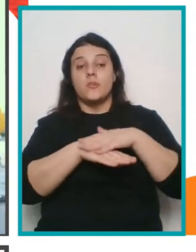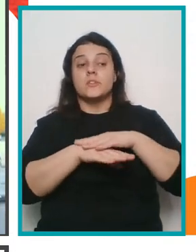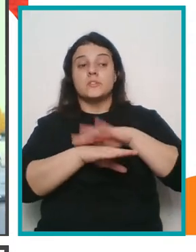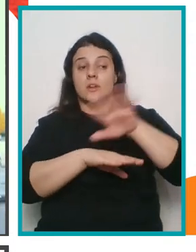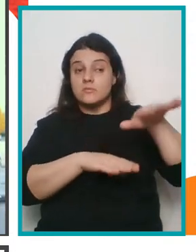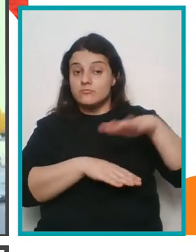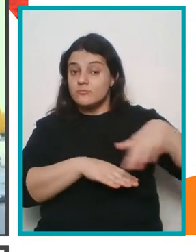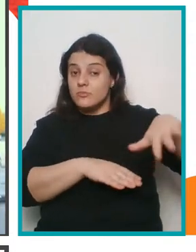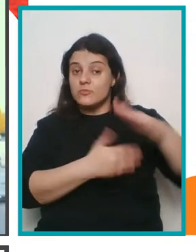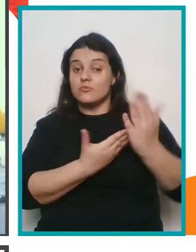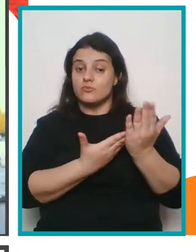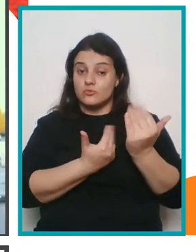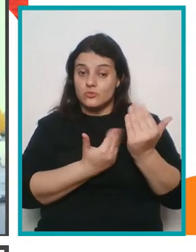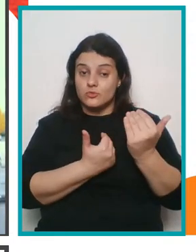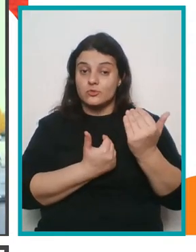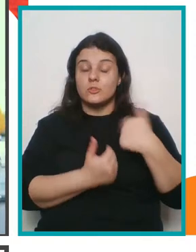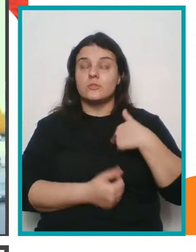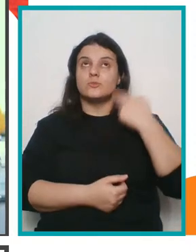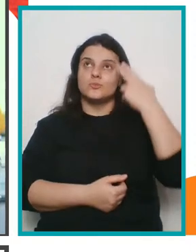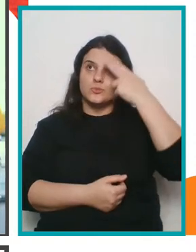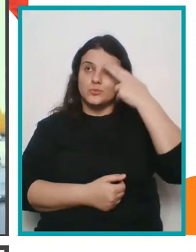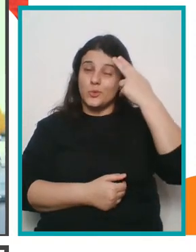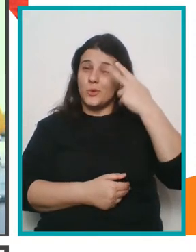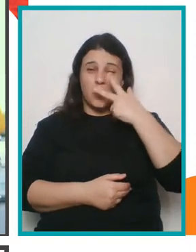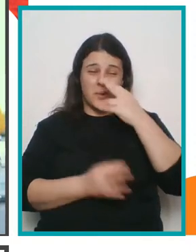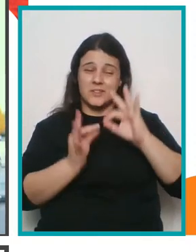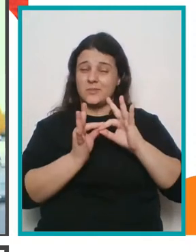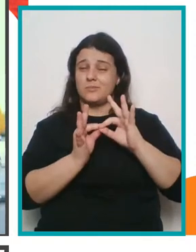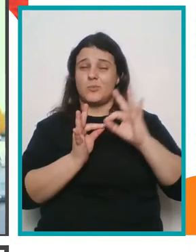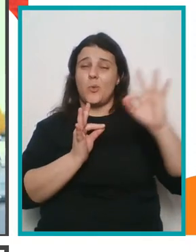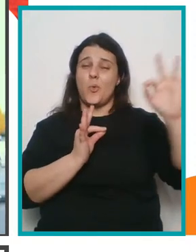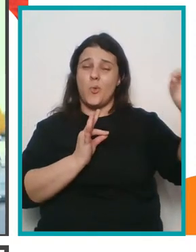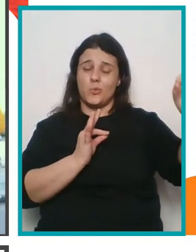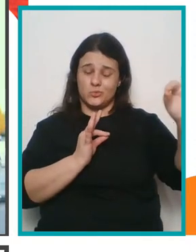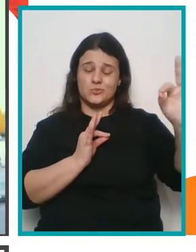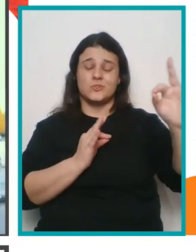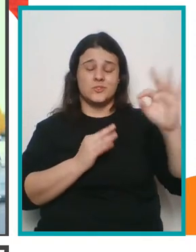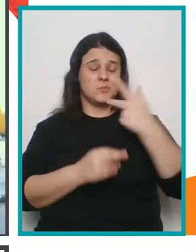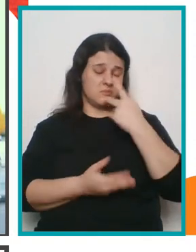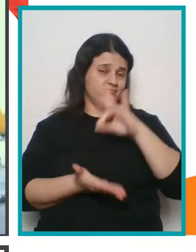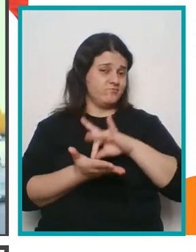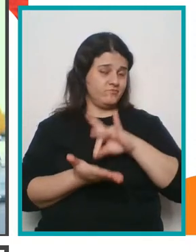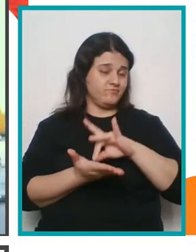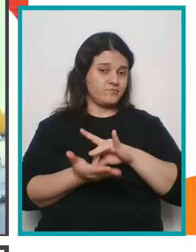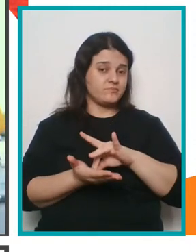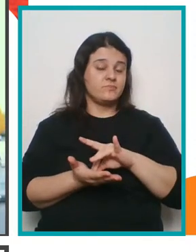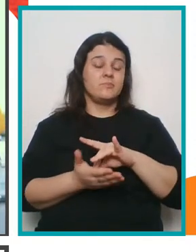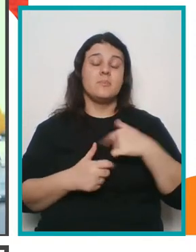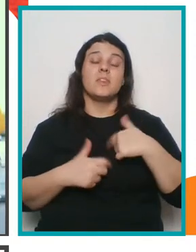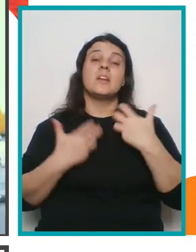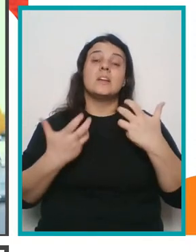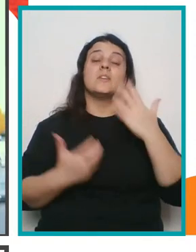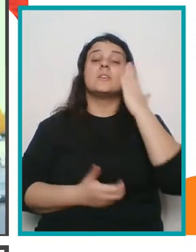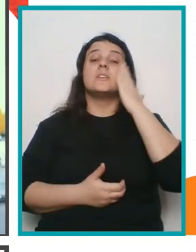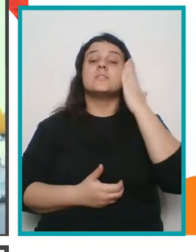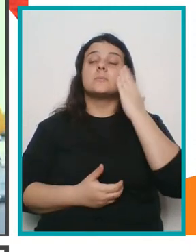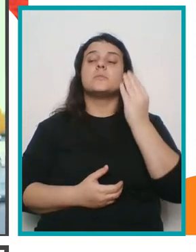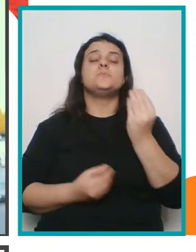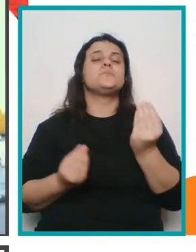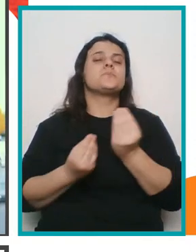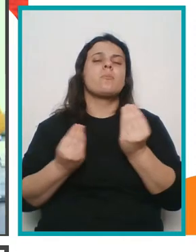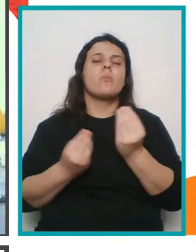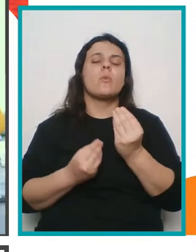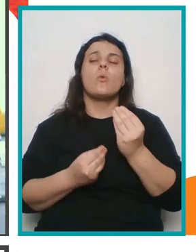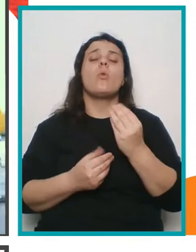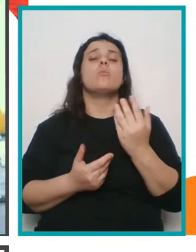é que é a resposta dos seus tomadores de decisão, se tem espaços de